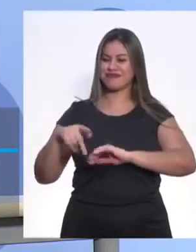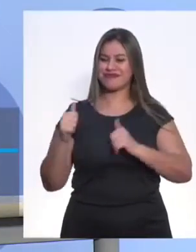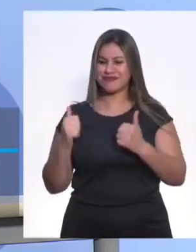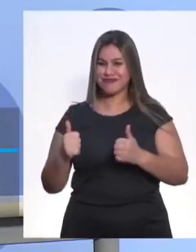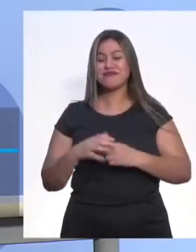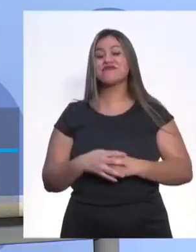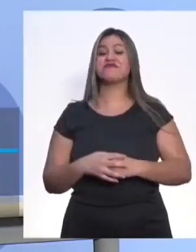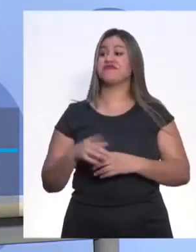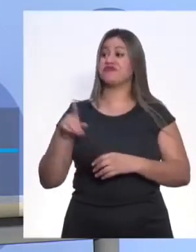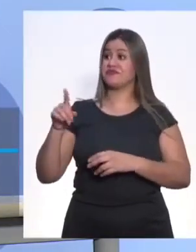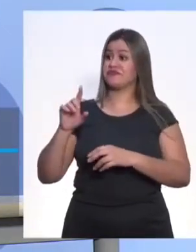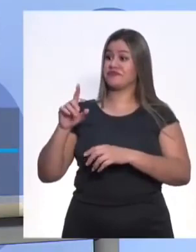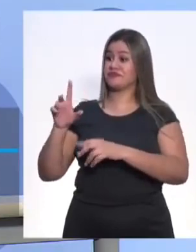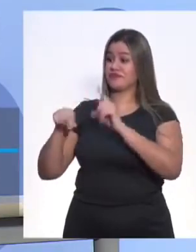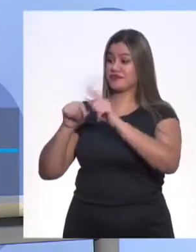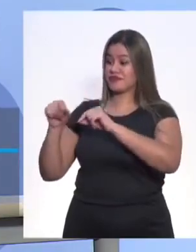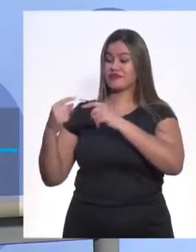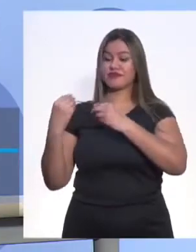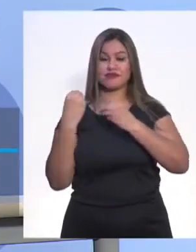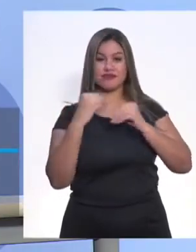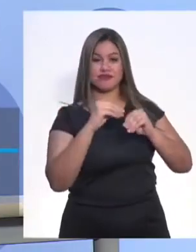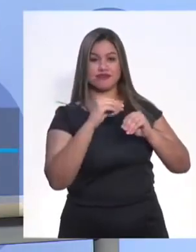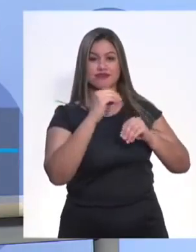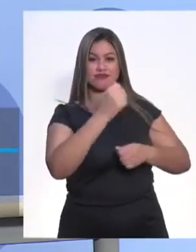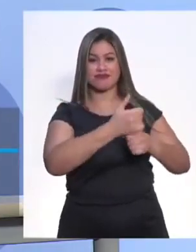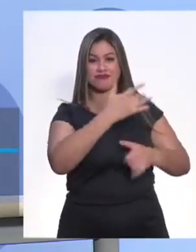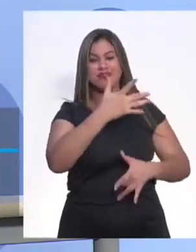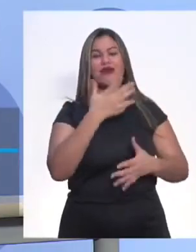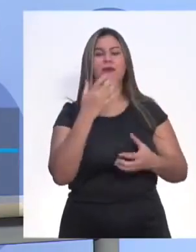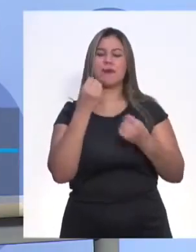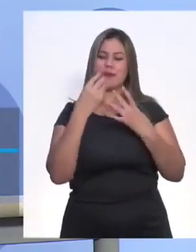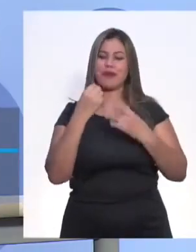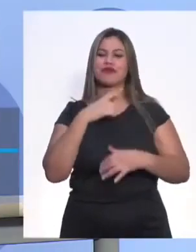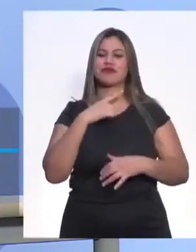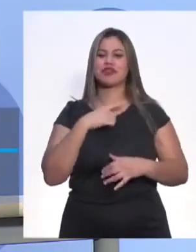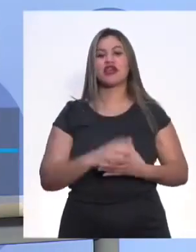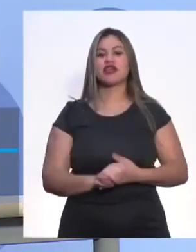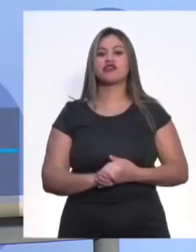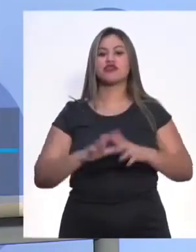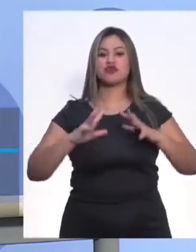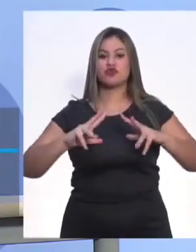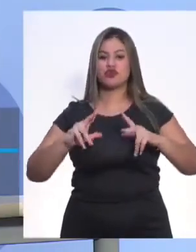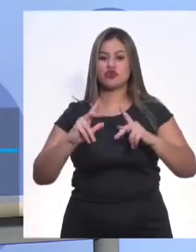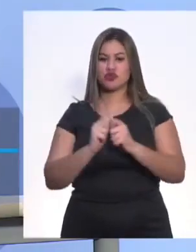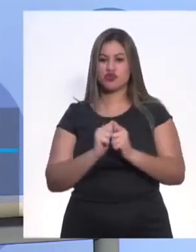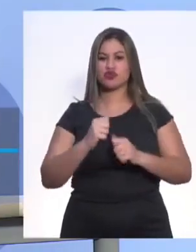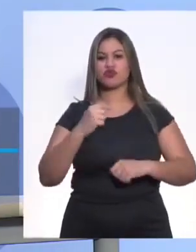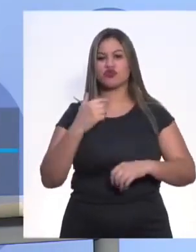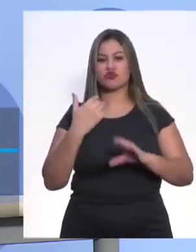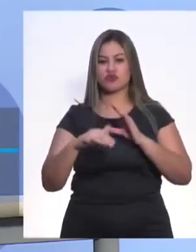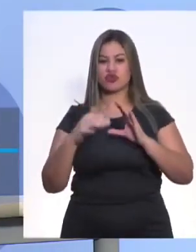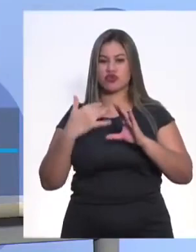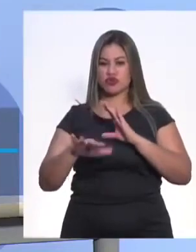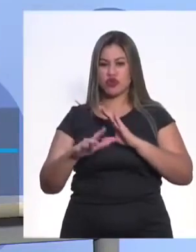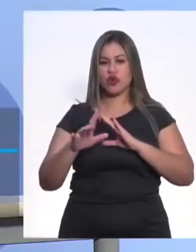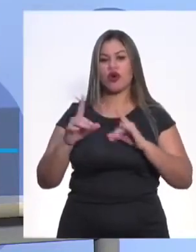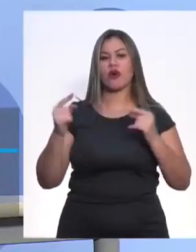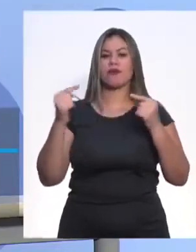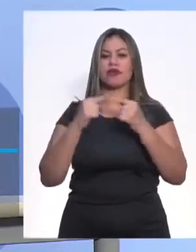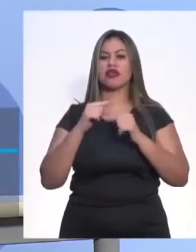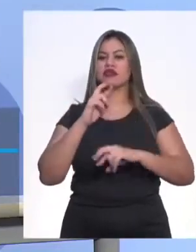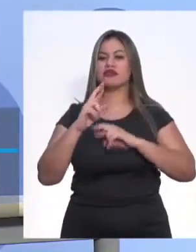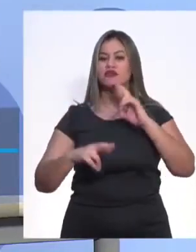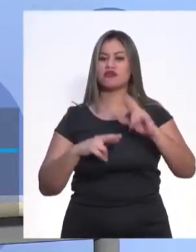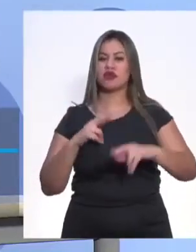E os professores estão repassando para nós, sim. A participação está muito boa. Entre todo mundo que enviou para os professores as